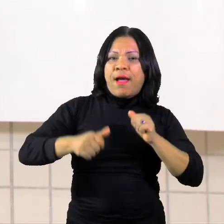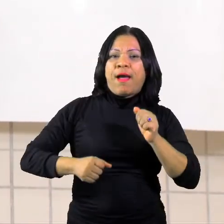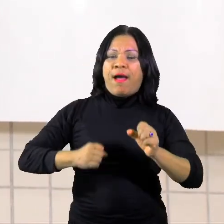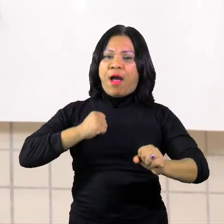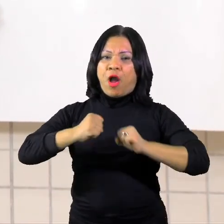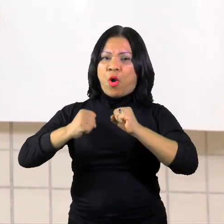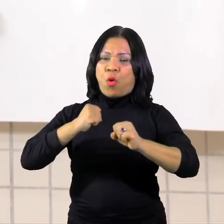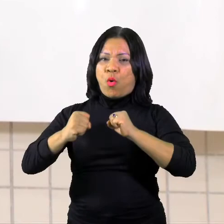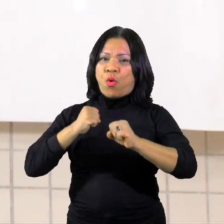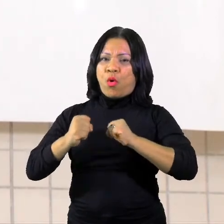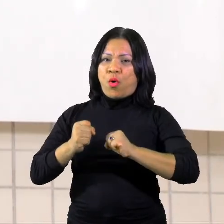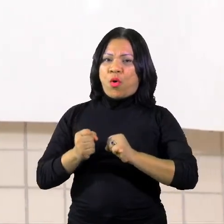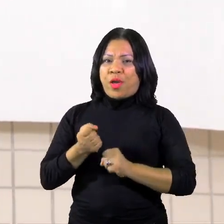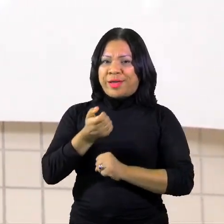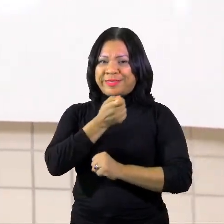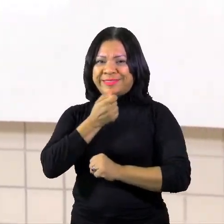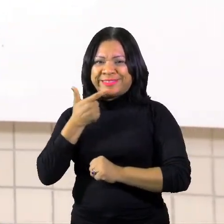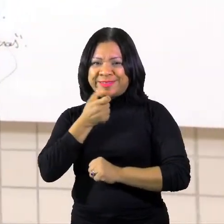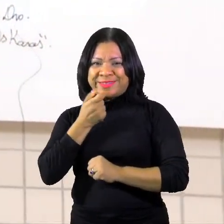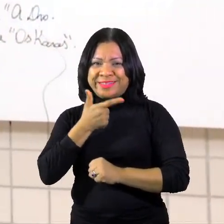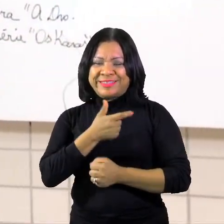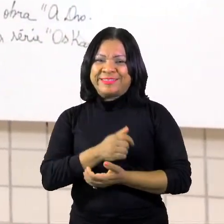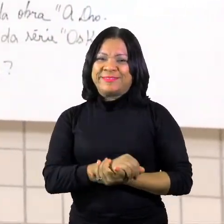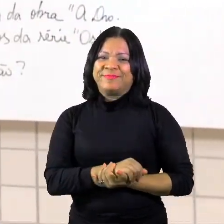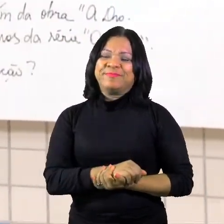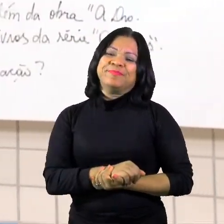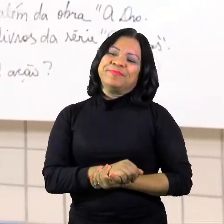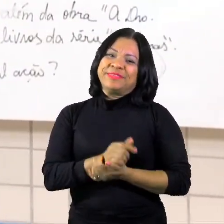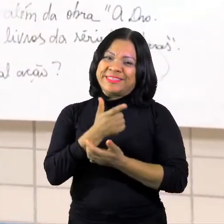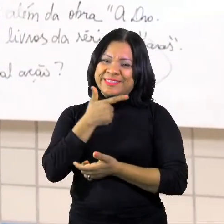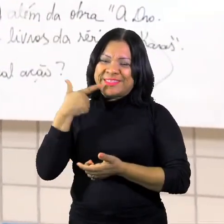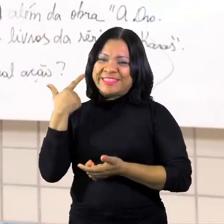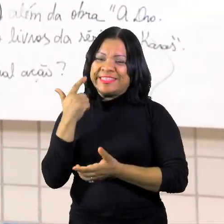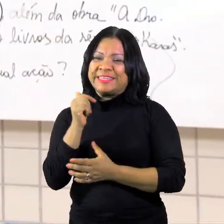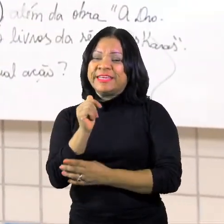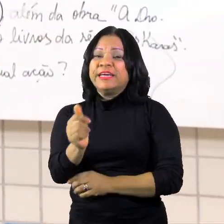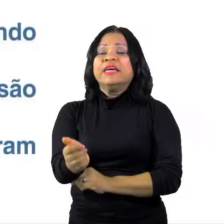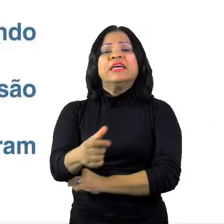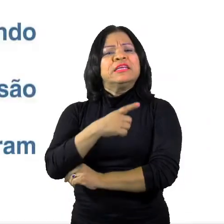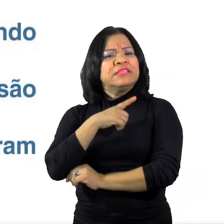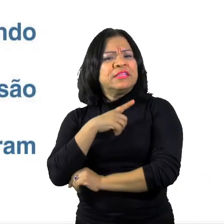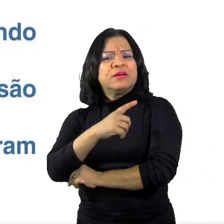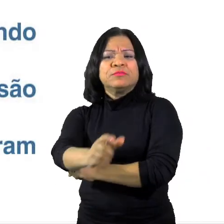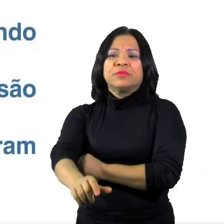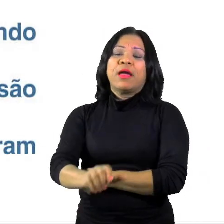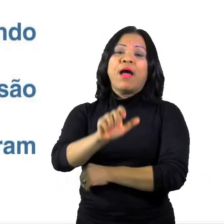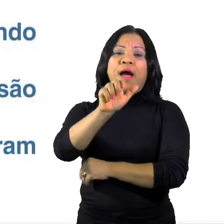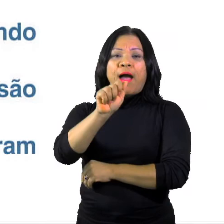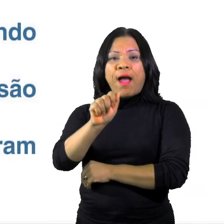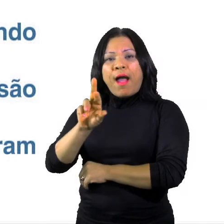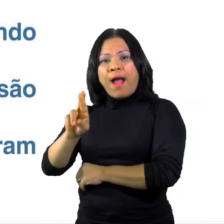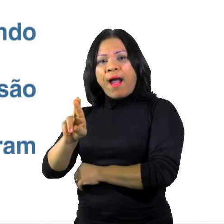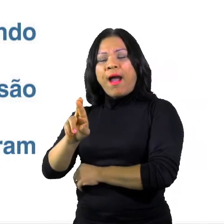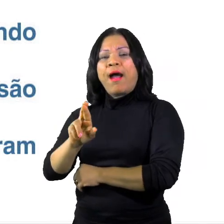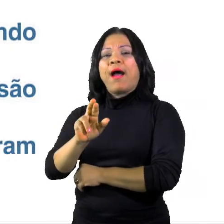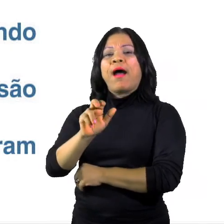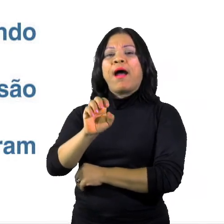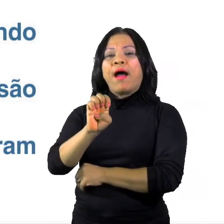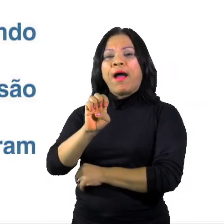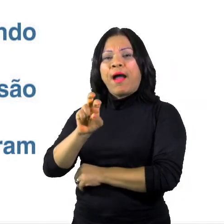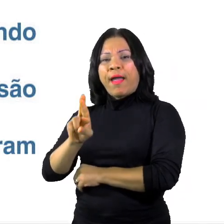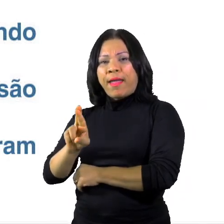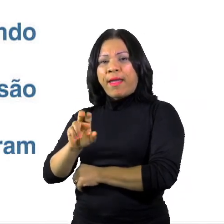sorrir. Então, eu tenho 3 conjugações no infinitivo aí, ar, e ir. Segue